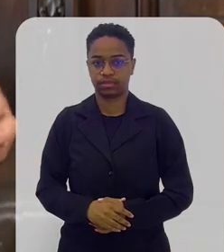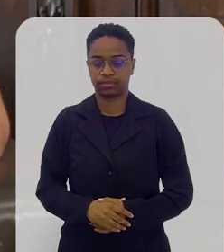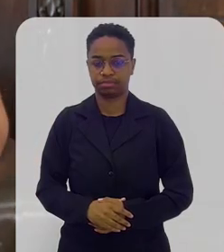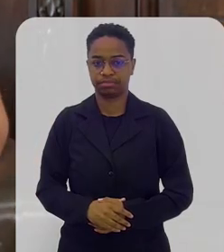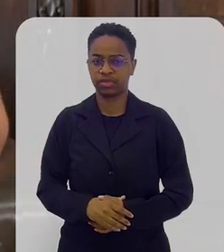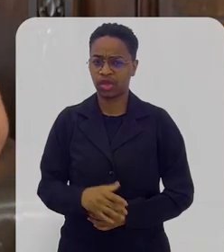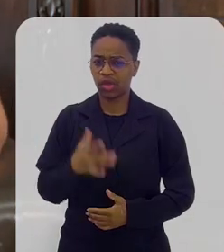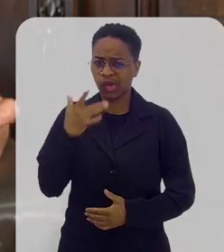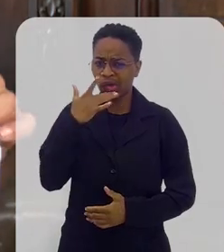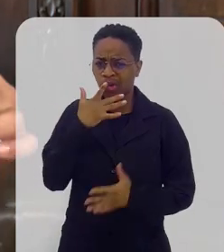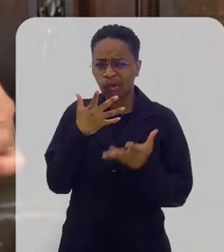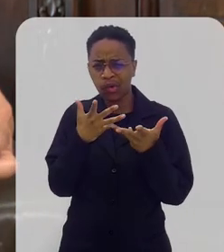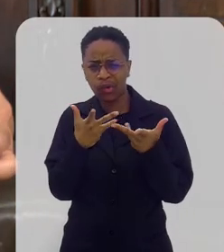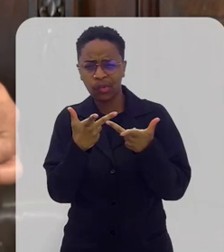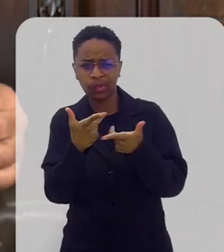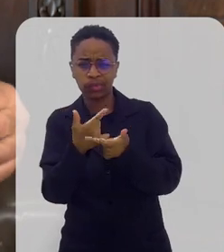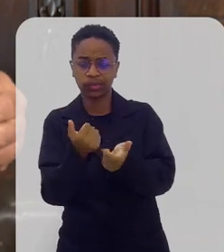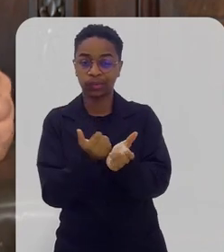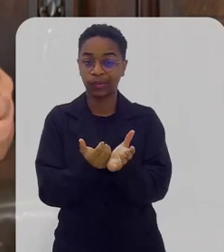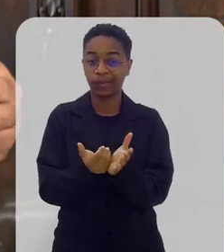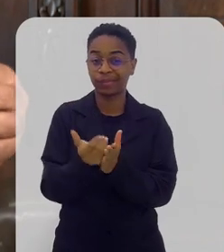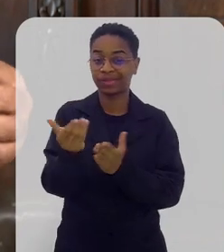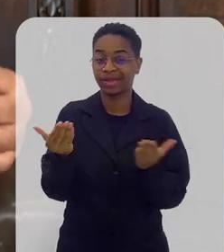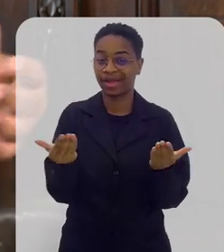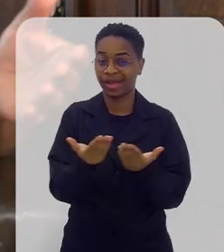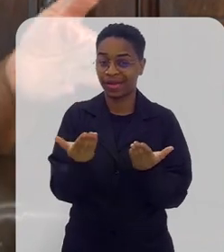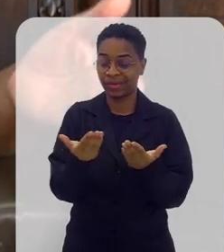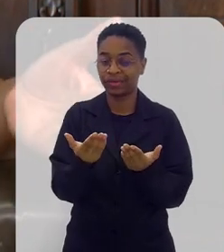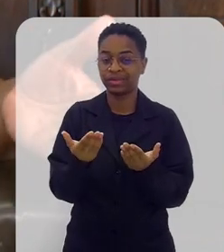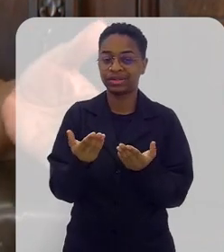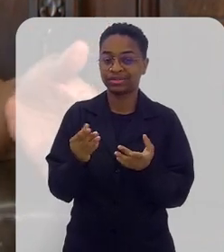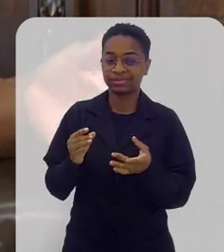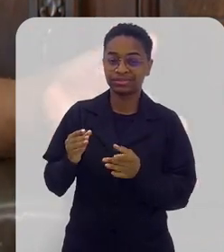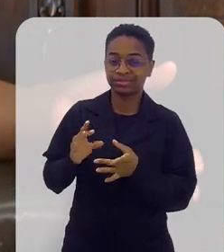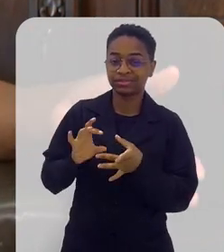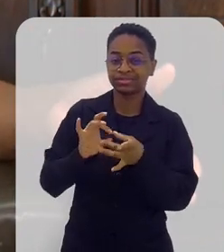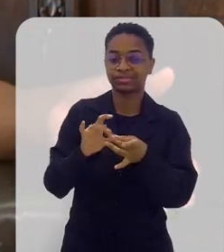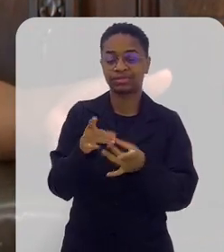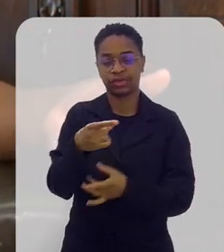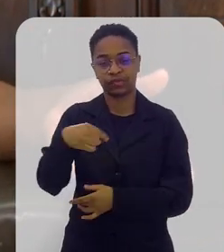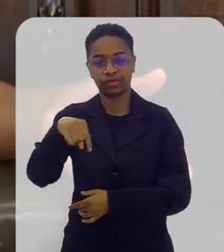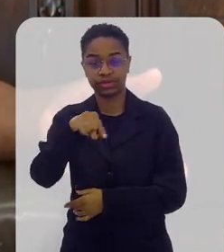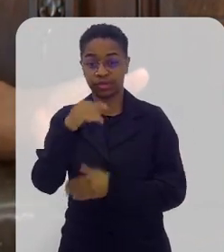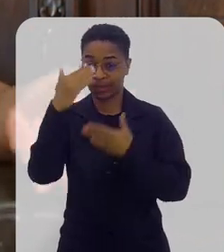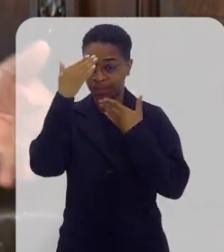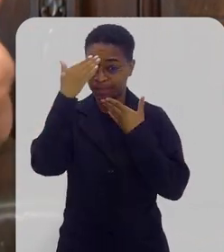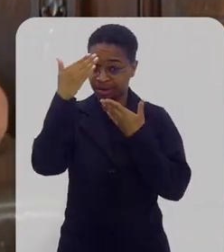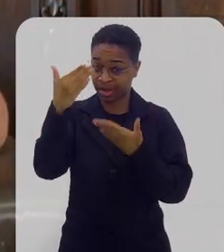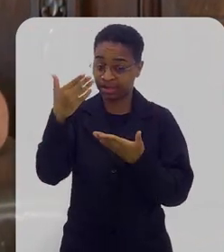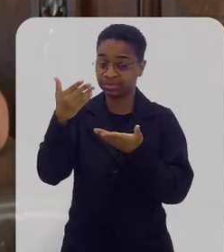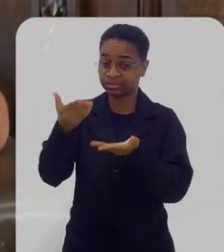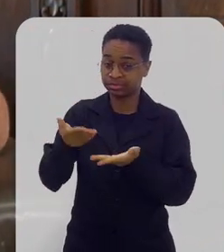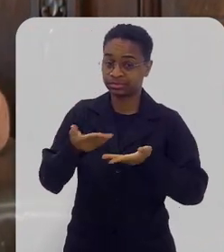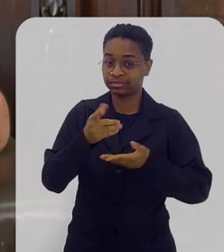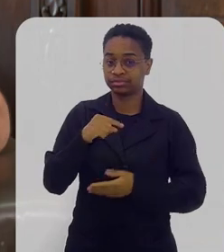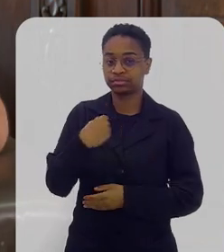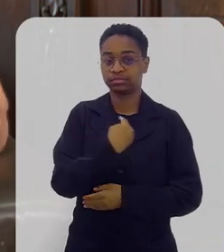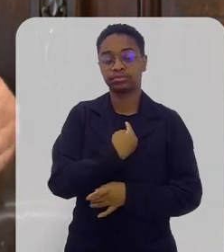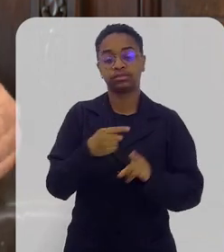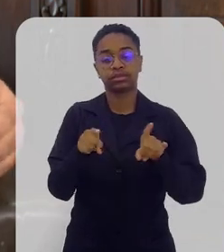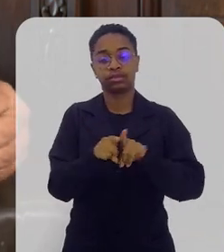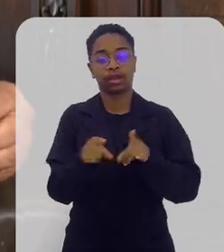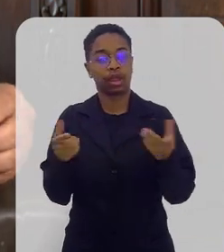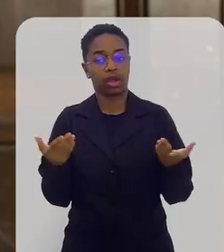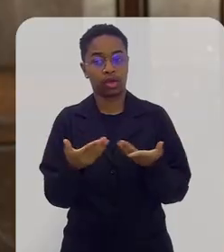Coisa gostosa, Louvor Som, estarmos dentro do seu lar. Obrigado por nos receber. E hoje, dentro do nosso